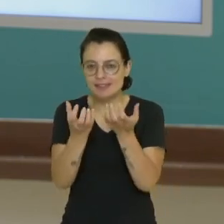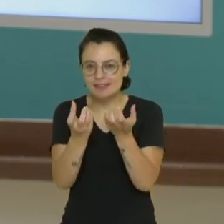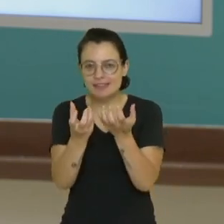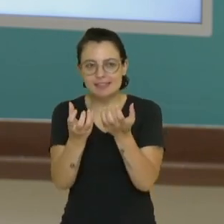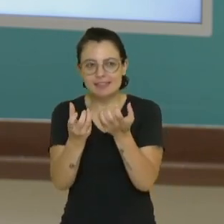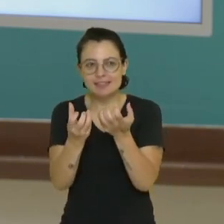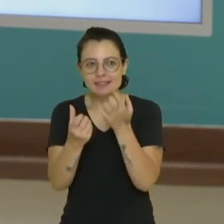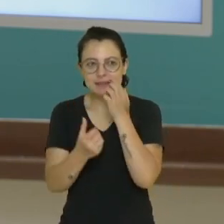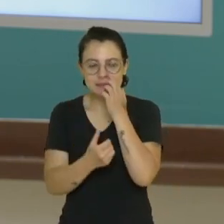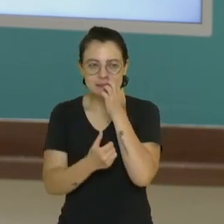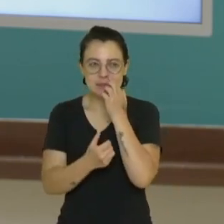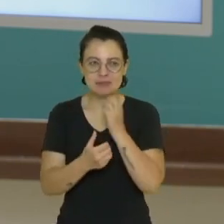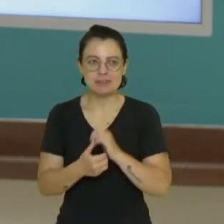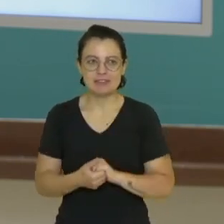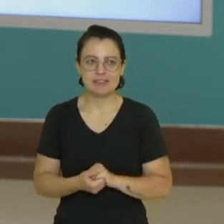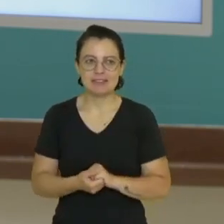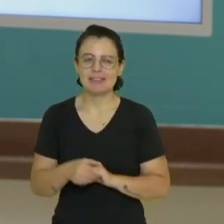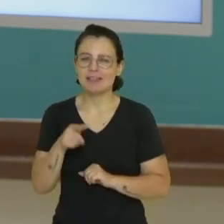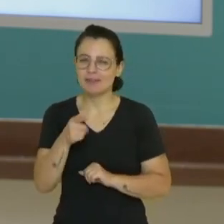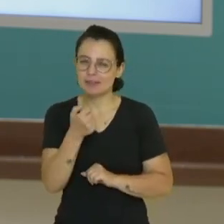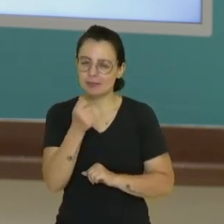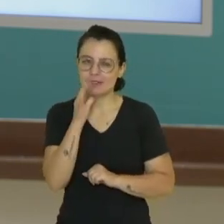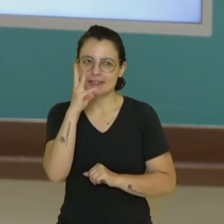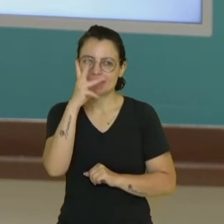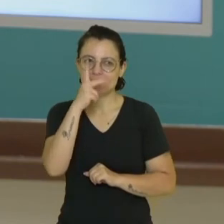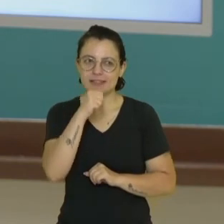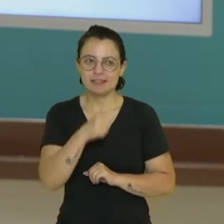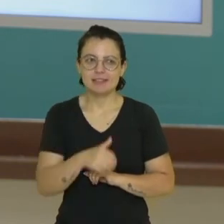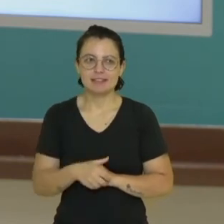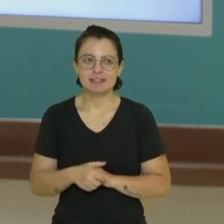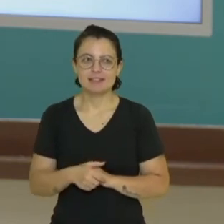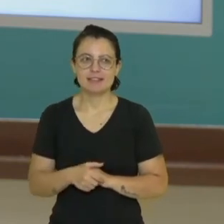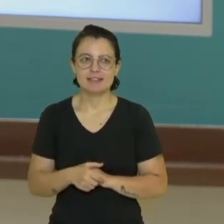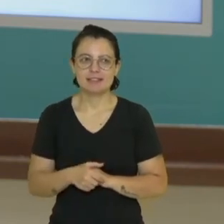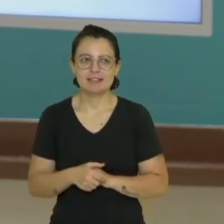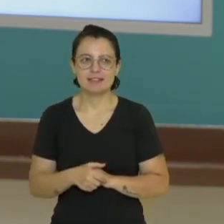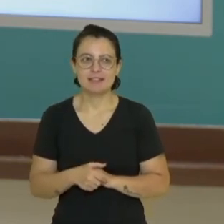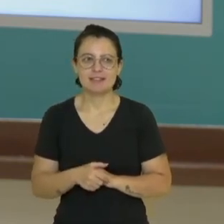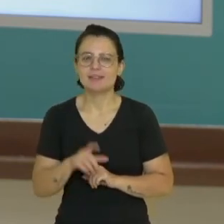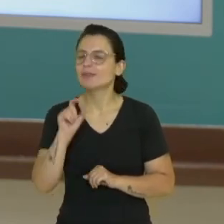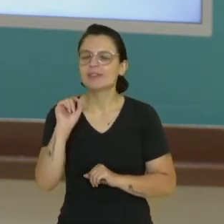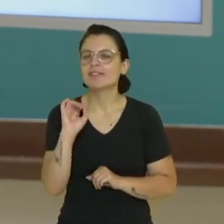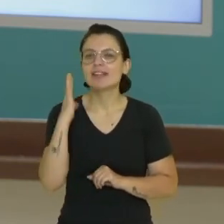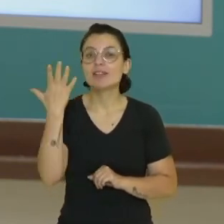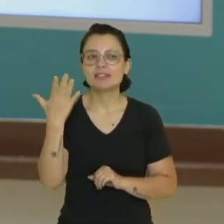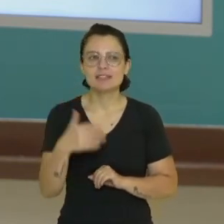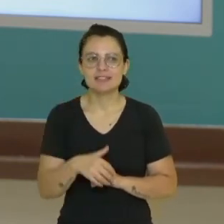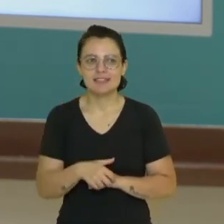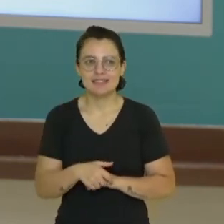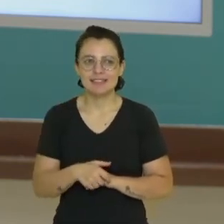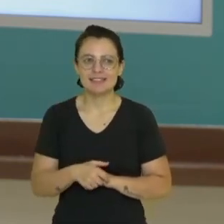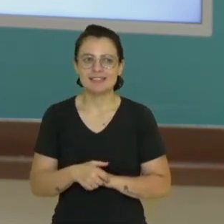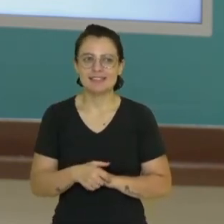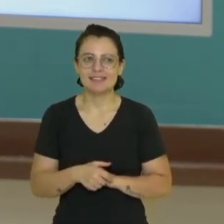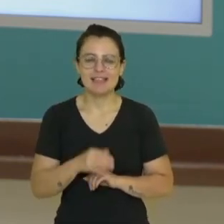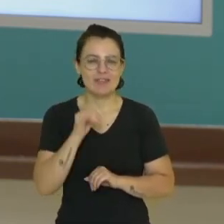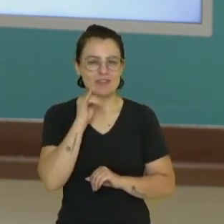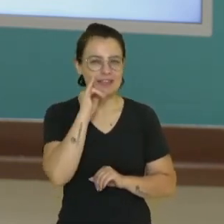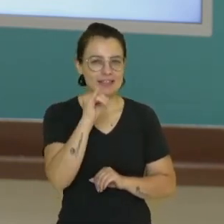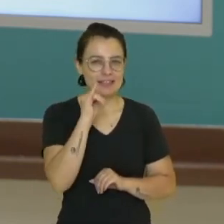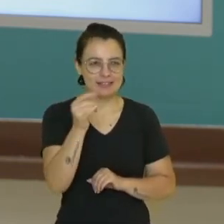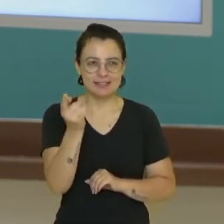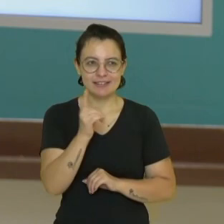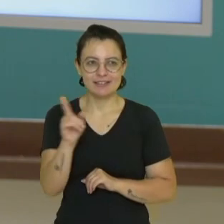essa água. Claro que aqui vai demorar alguns minutos. O que será que vai acontecer? Eu não vou contar muito para